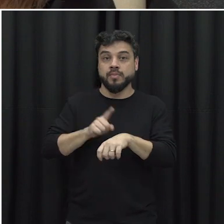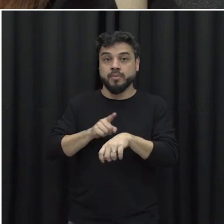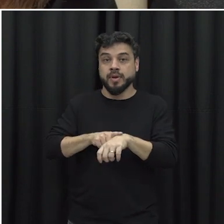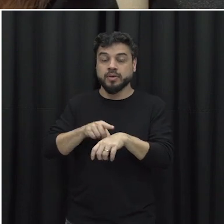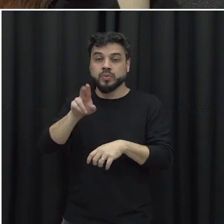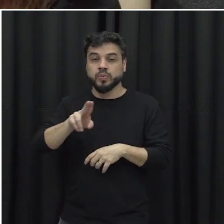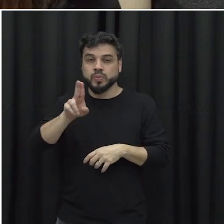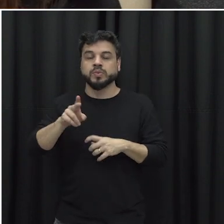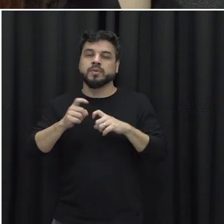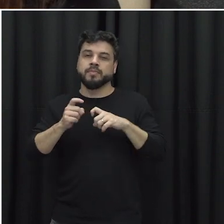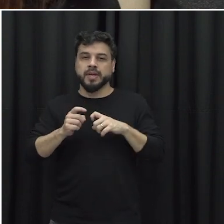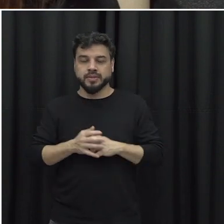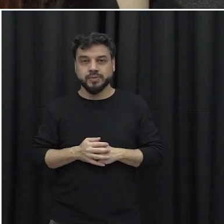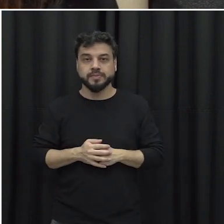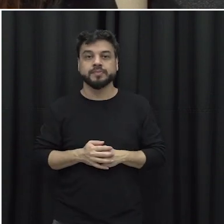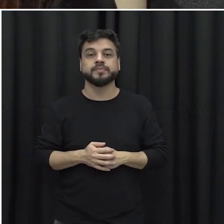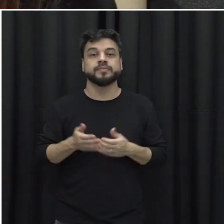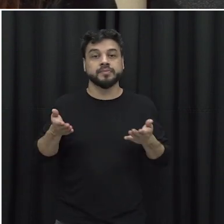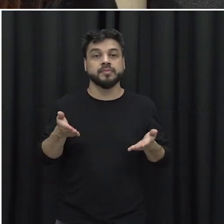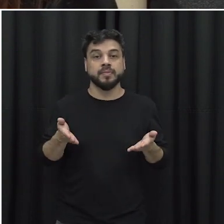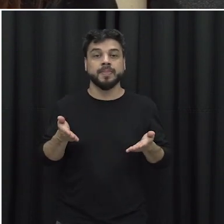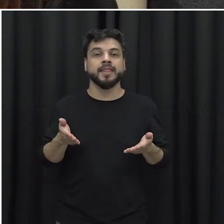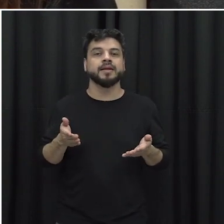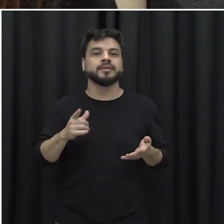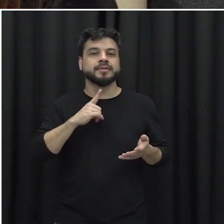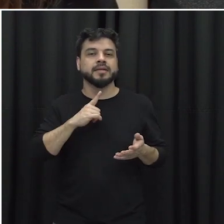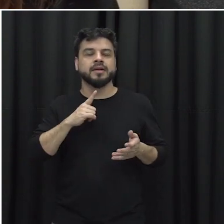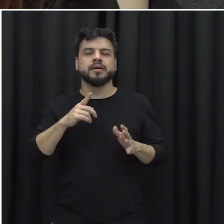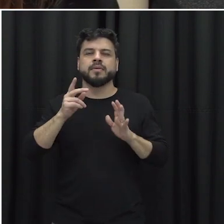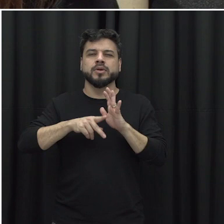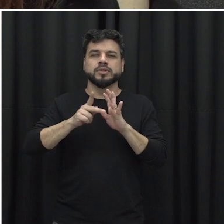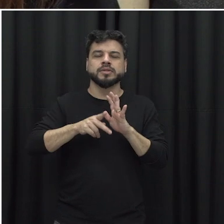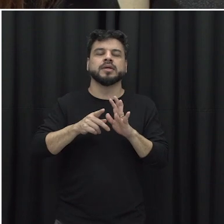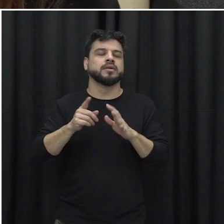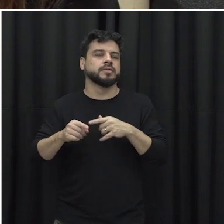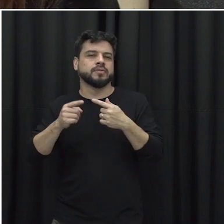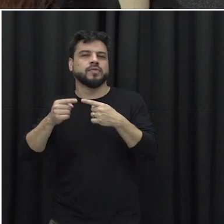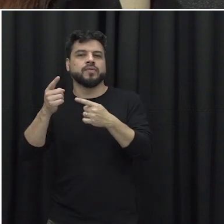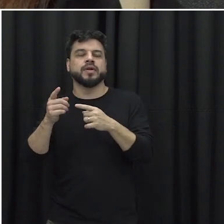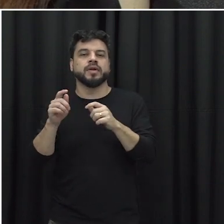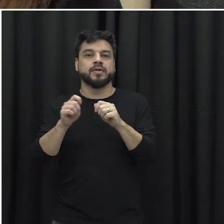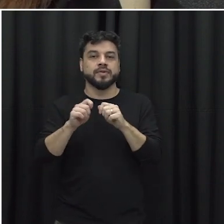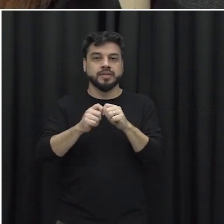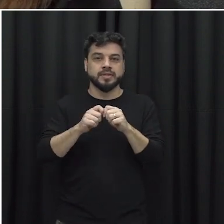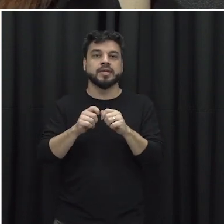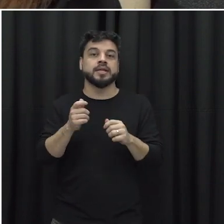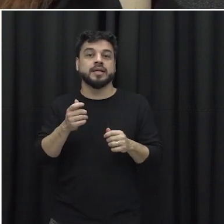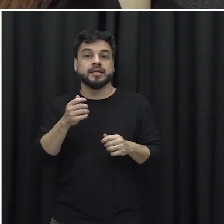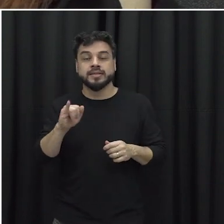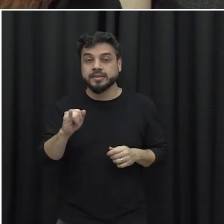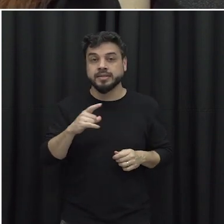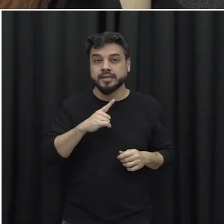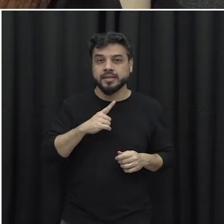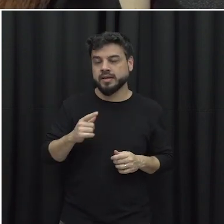medicação. E agora a gente está também com projetos de desenvolver para pacientes para tentar ver se existe algum benefício